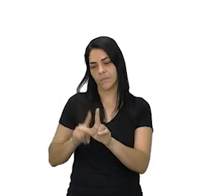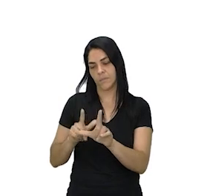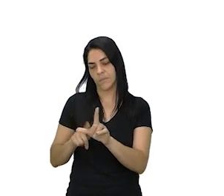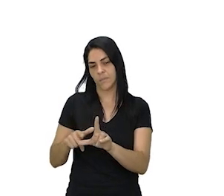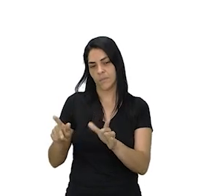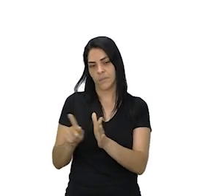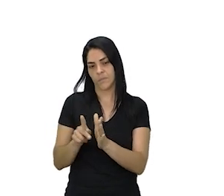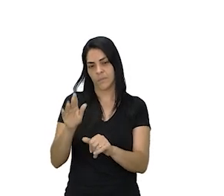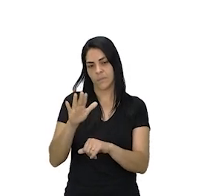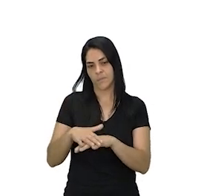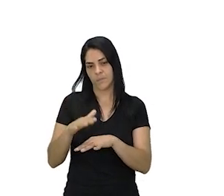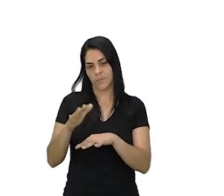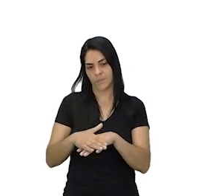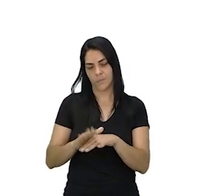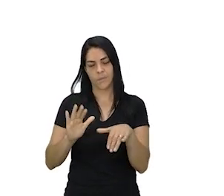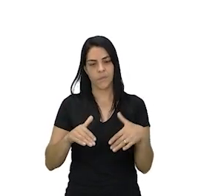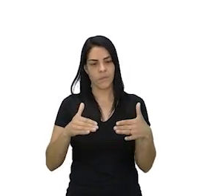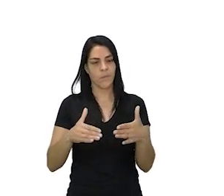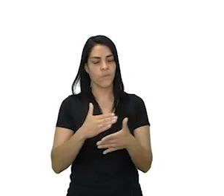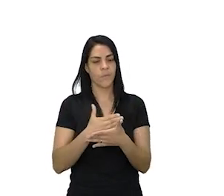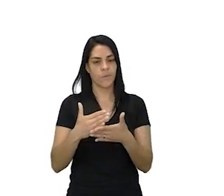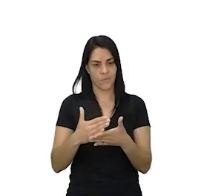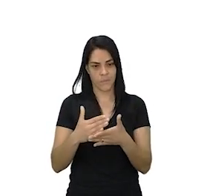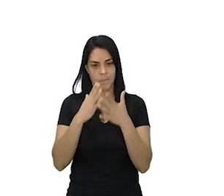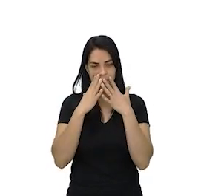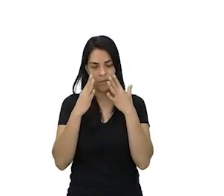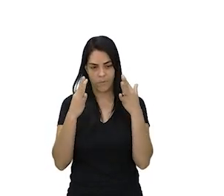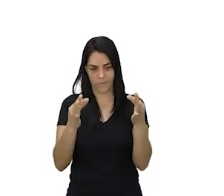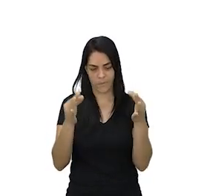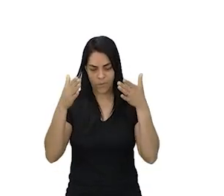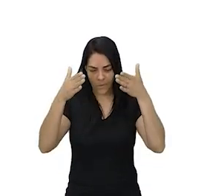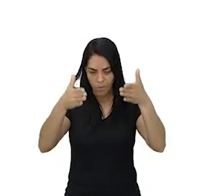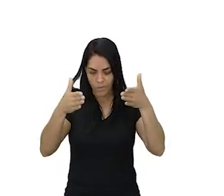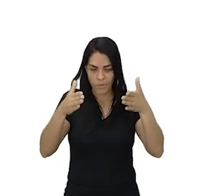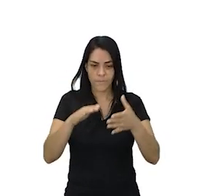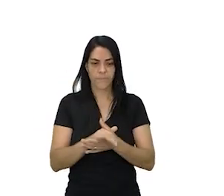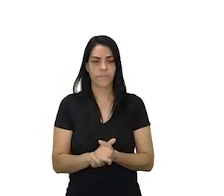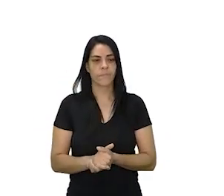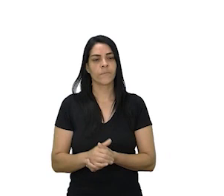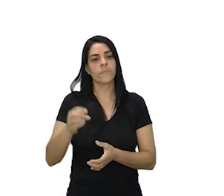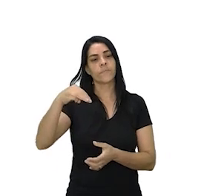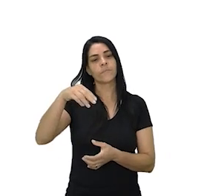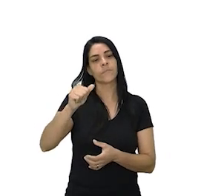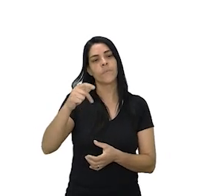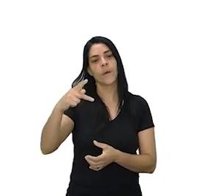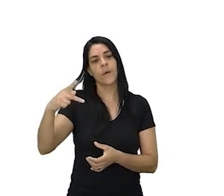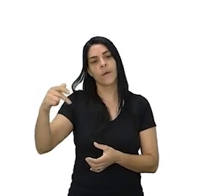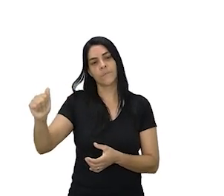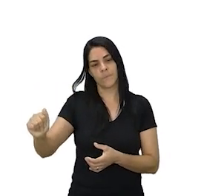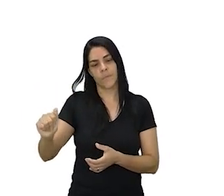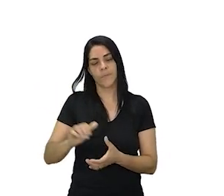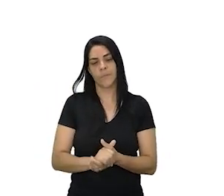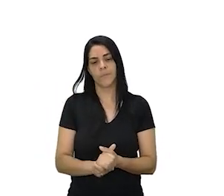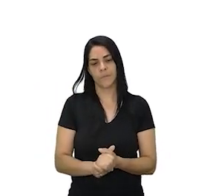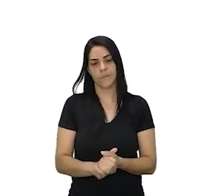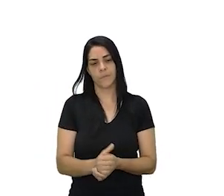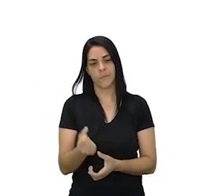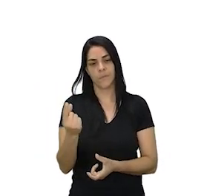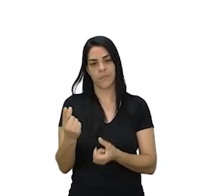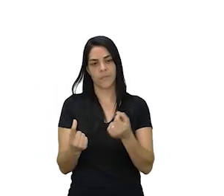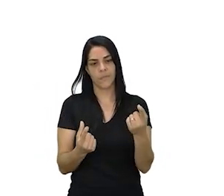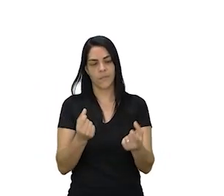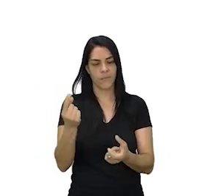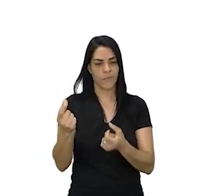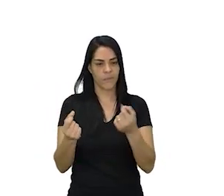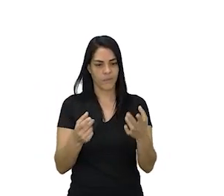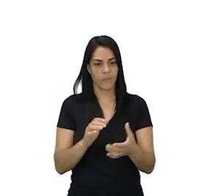E aí eu vou começar, no fundo, chamando a atenção desse mapa para alguns desses elementos que está aqui, né? Fala assim,